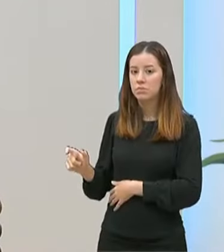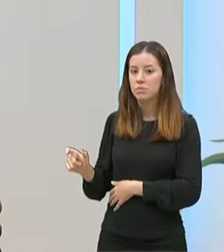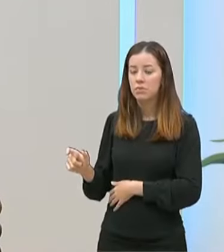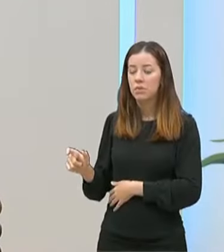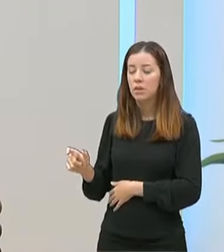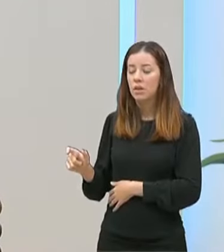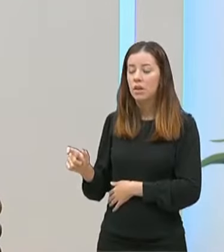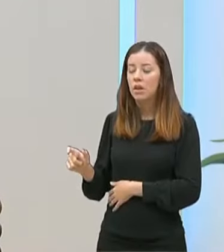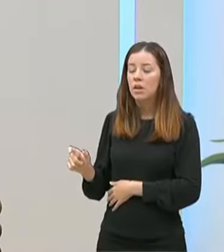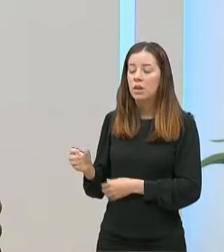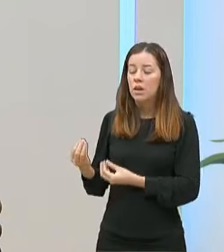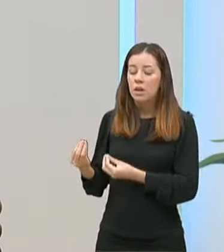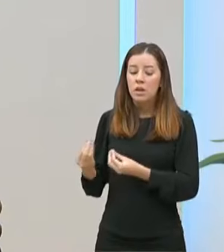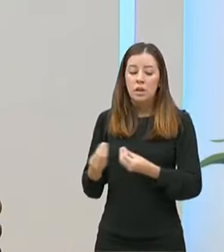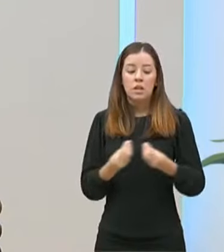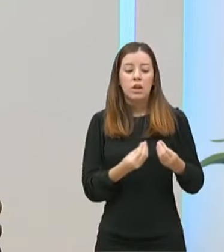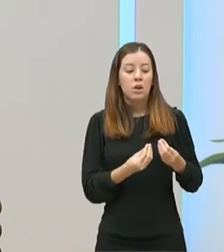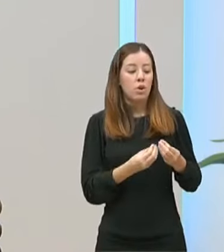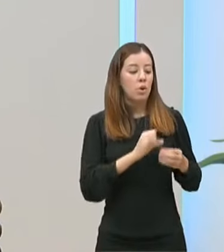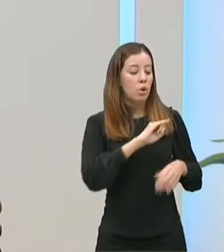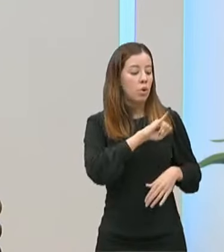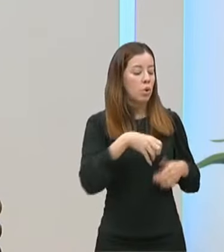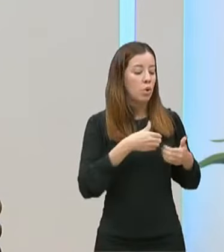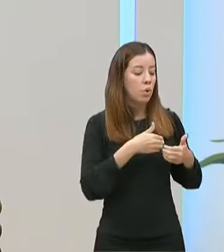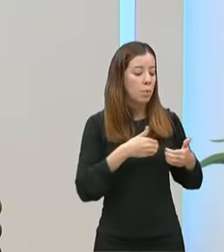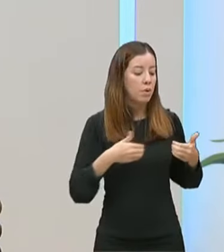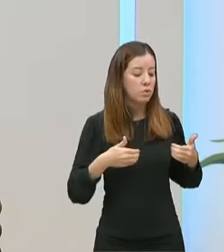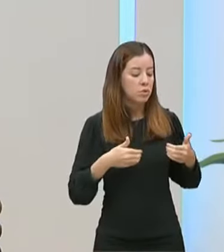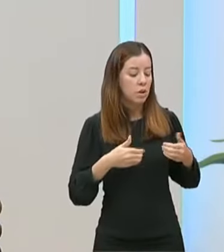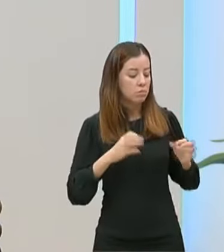o que tinha. E aconteceu que desde que